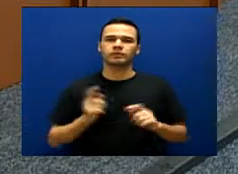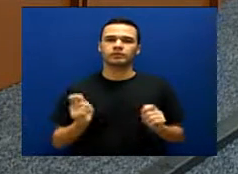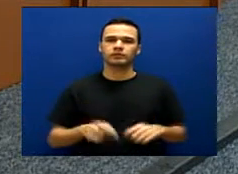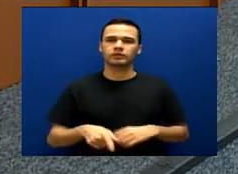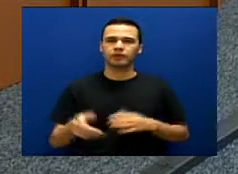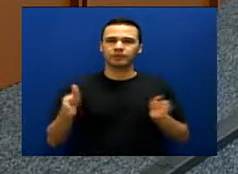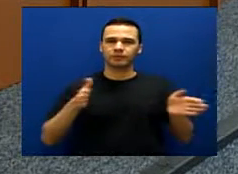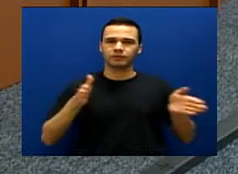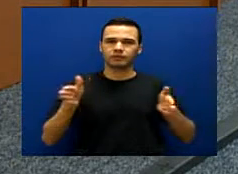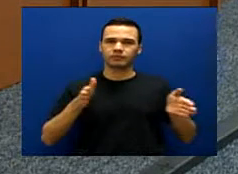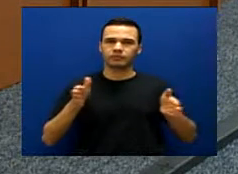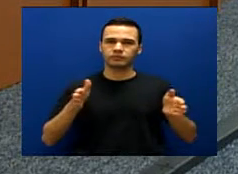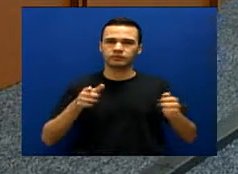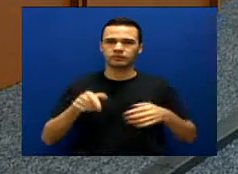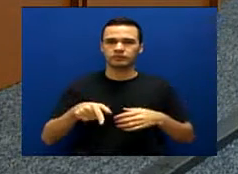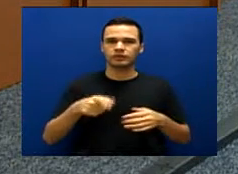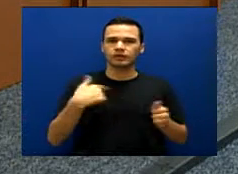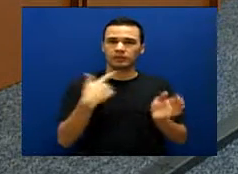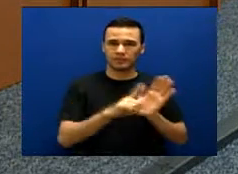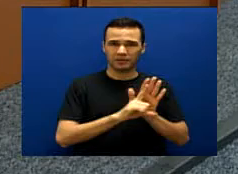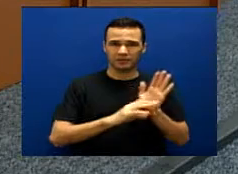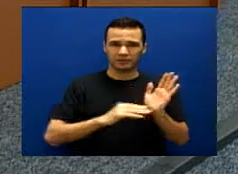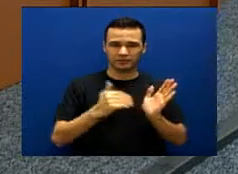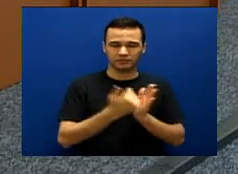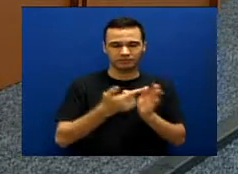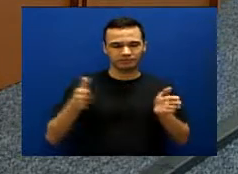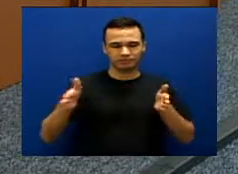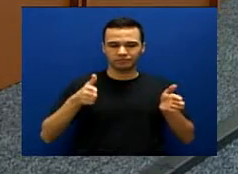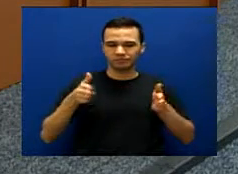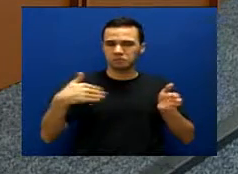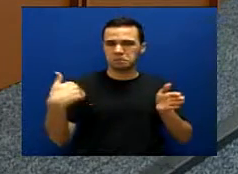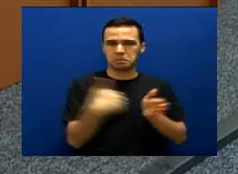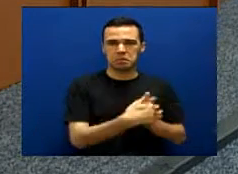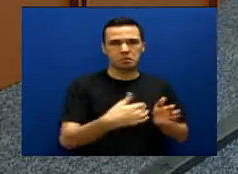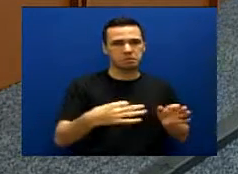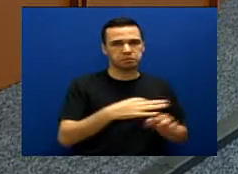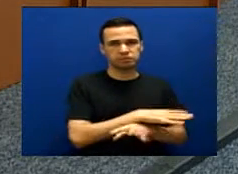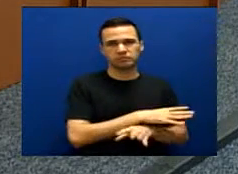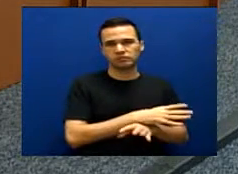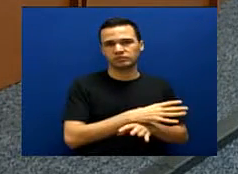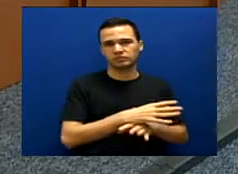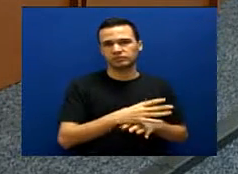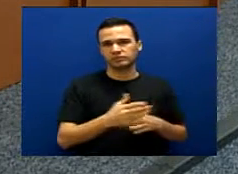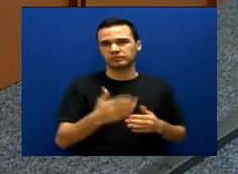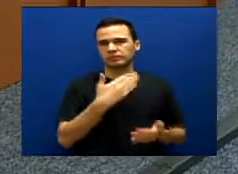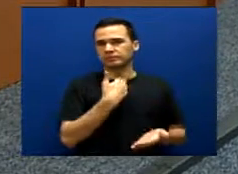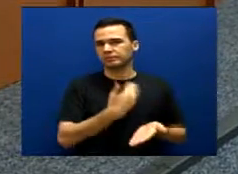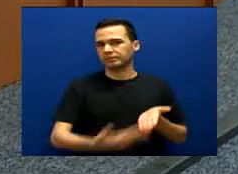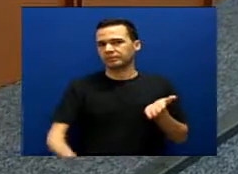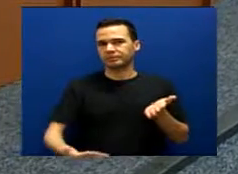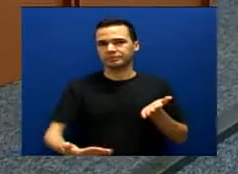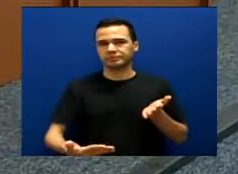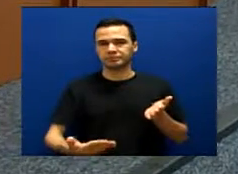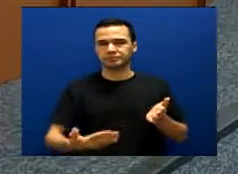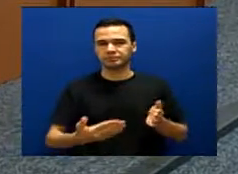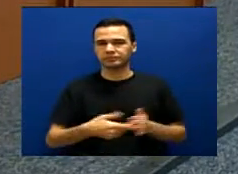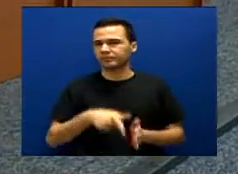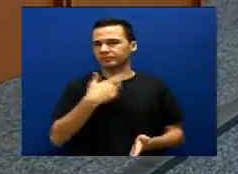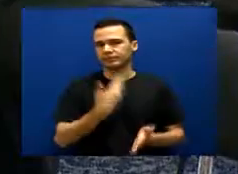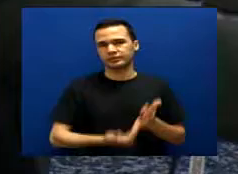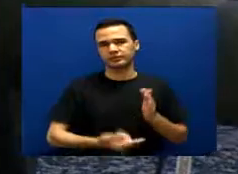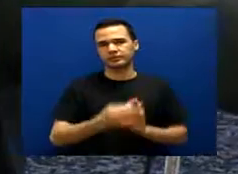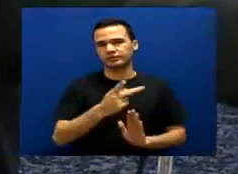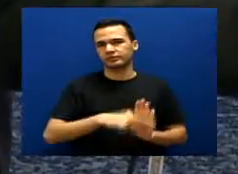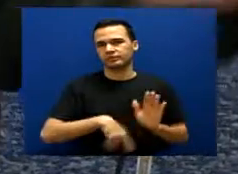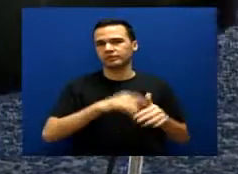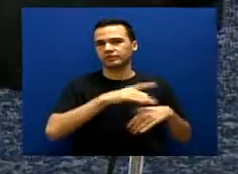dar o prazo, se coloca emenda, Yara, nós temos, depois tem comissão de redação. Até voltar essa comissão, nós já perdemos